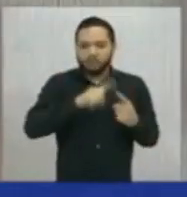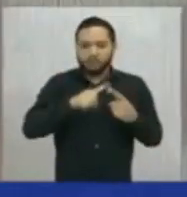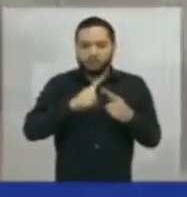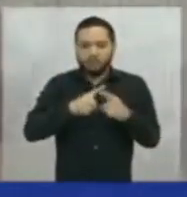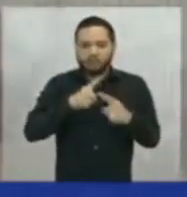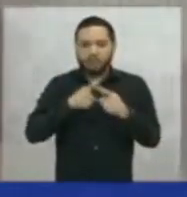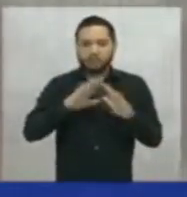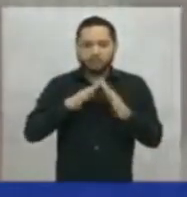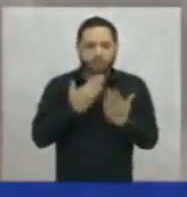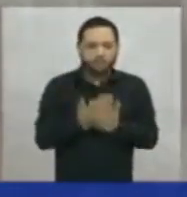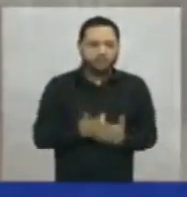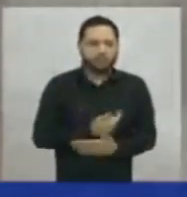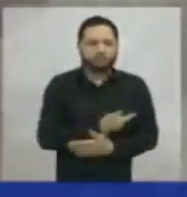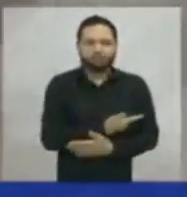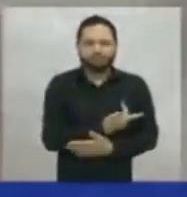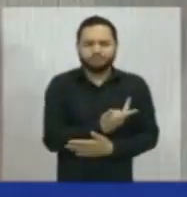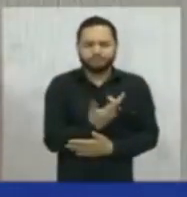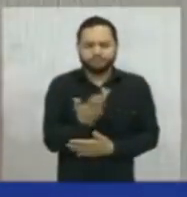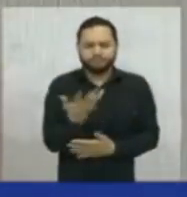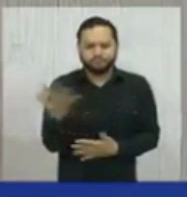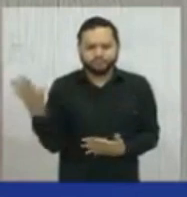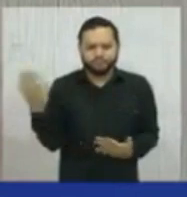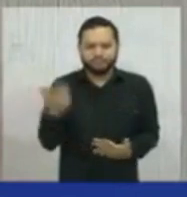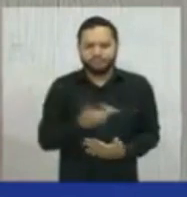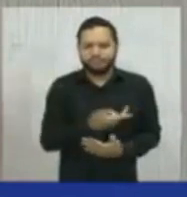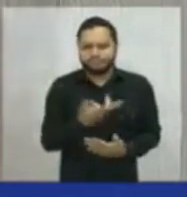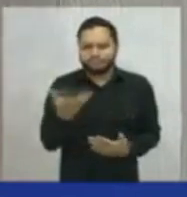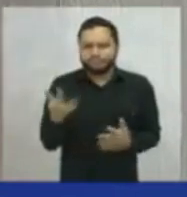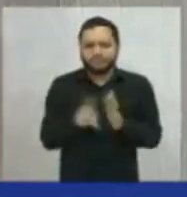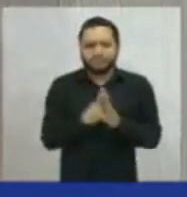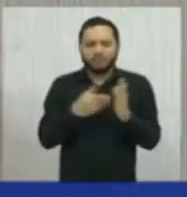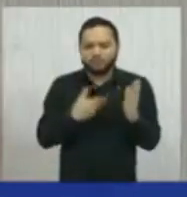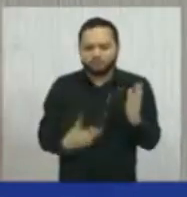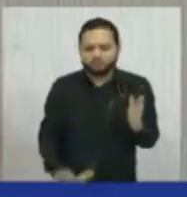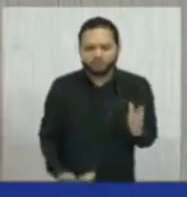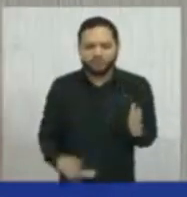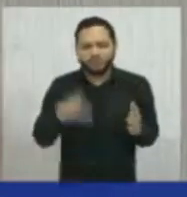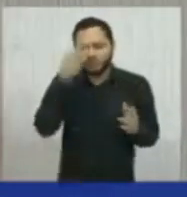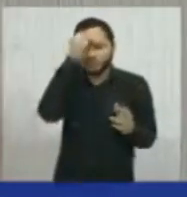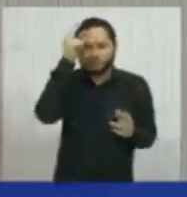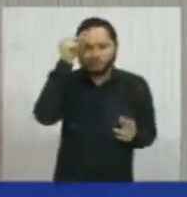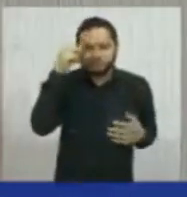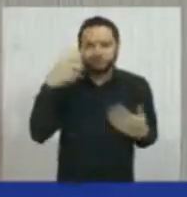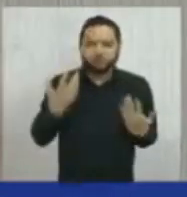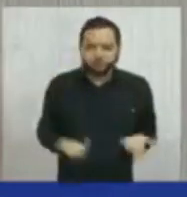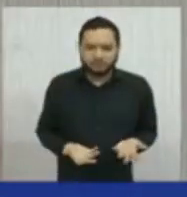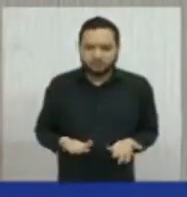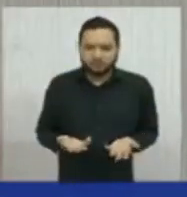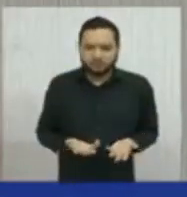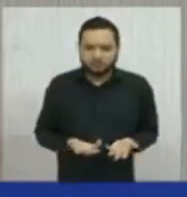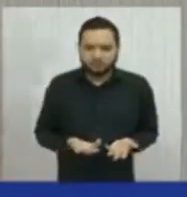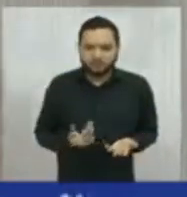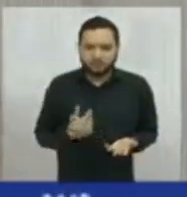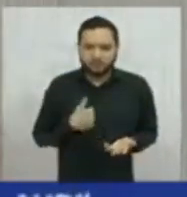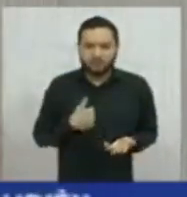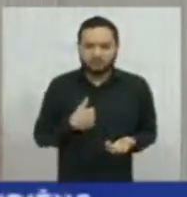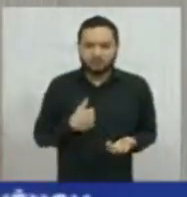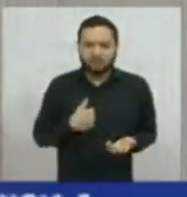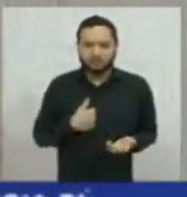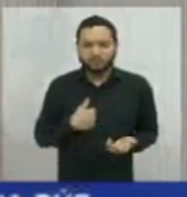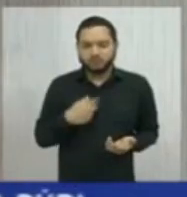o município, de equipamentos públicos. Então, isso é fato. Eu não estou falando de